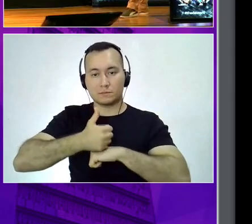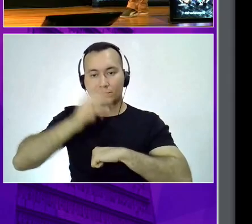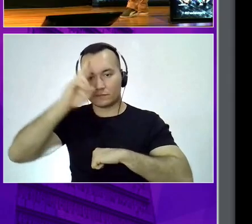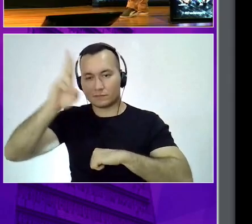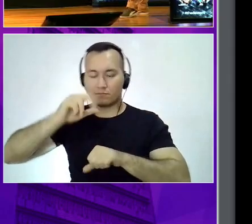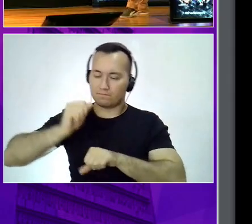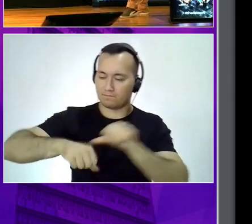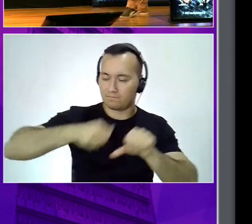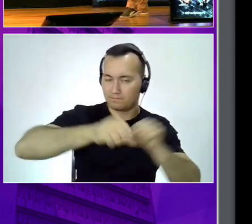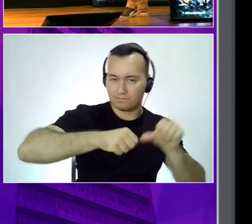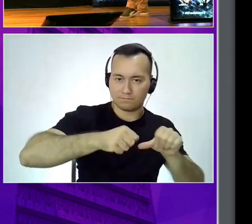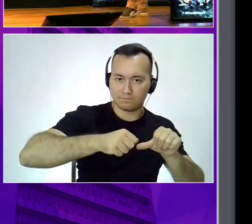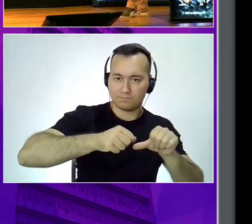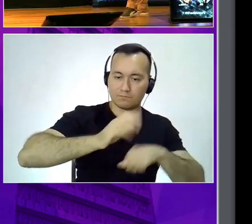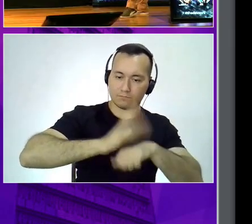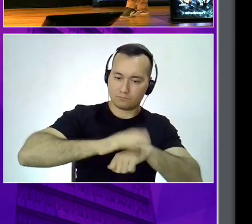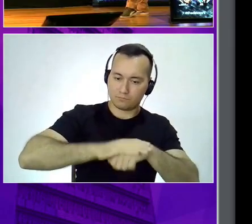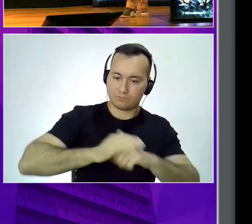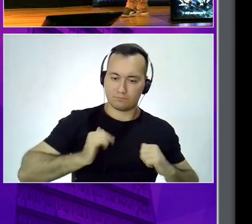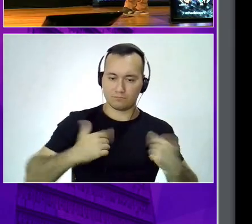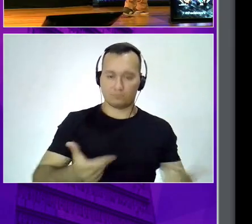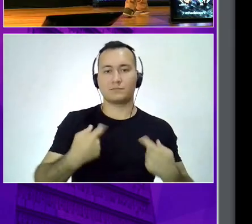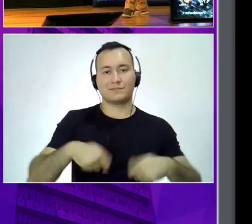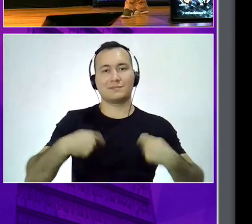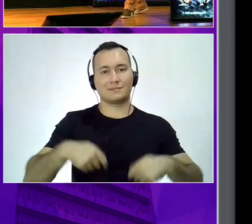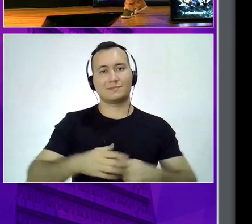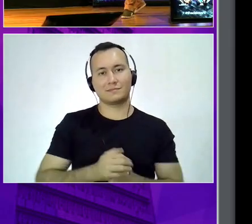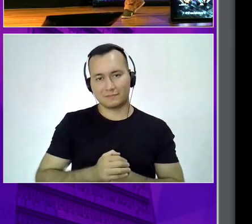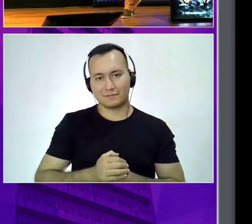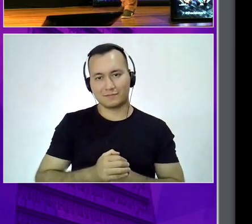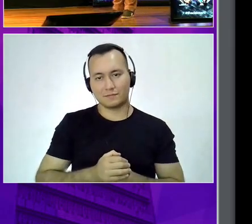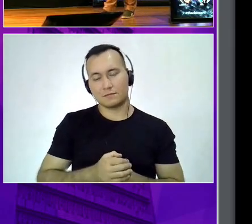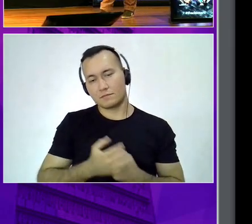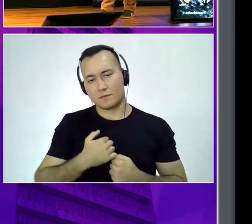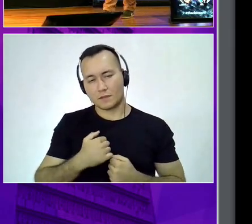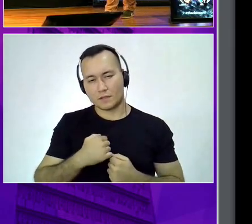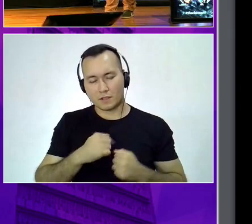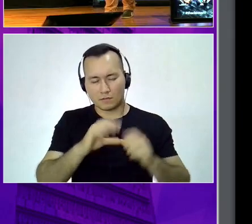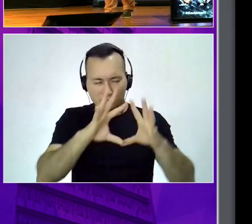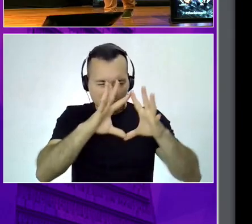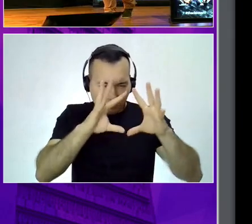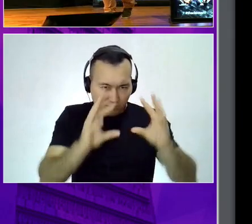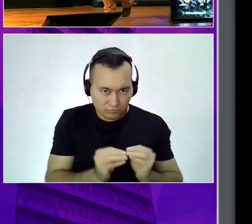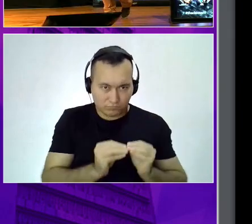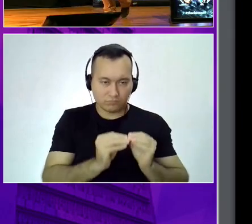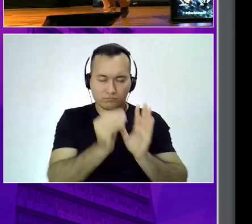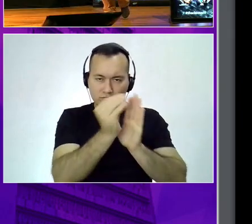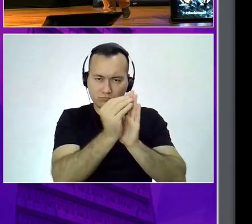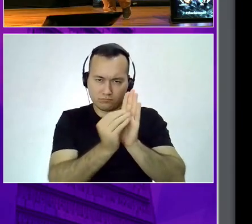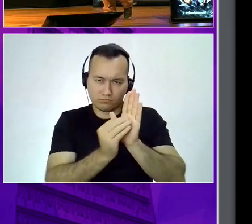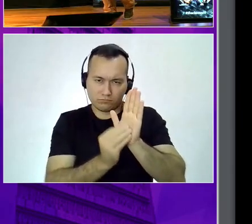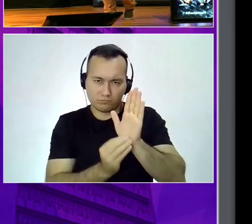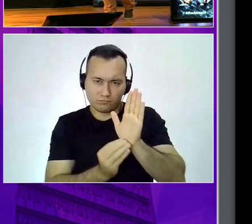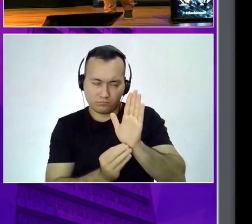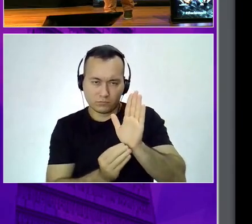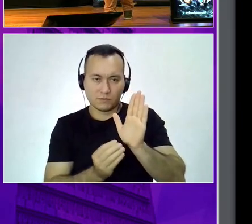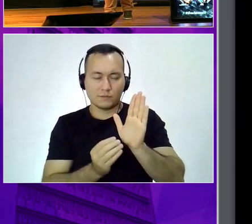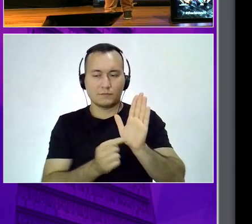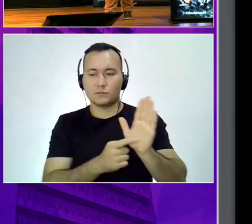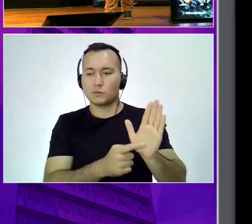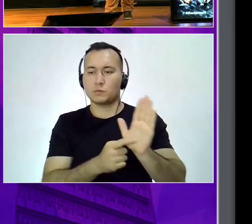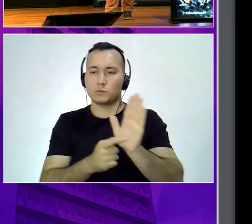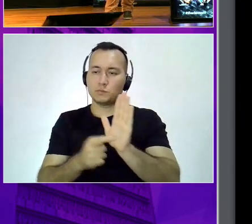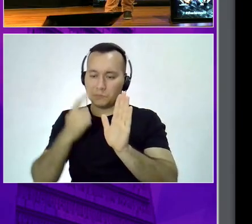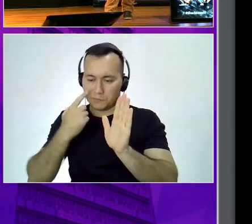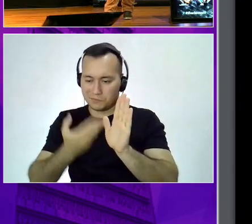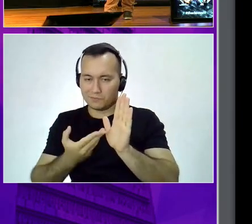tentei, né, sumarizar aqui algo que eu já venho trabalhando basicamente desde 2015, mas cada vez condensando mais, deixando mais fácil para